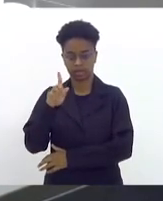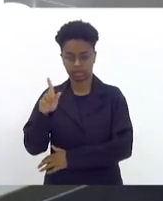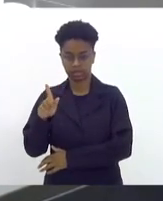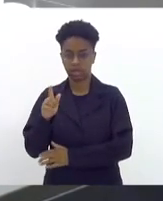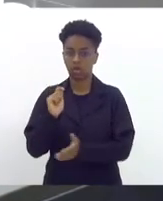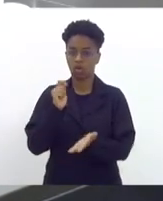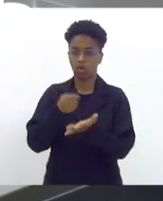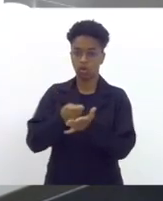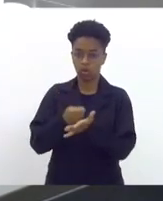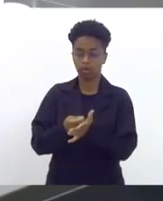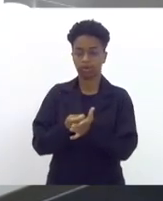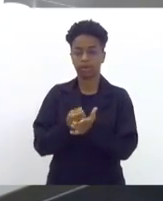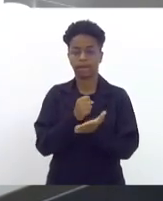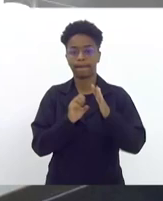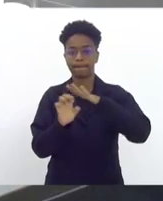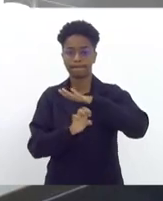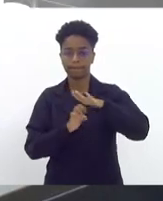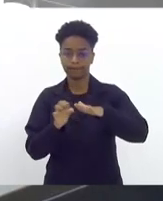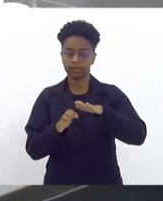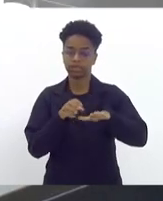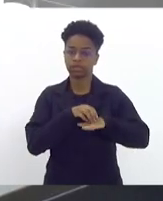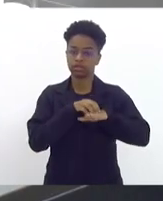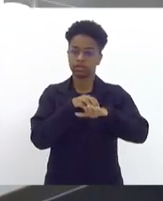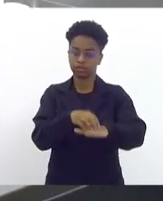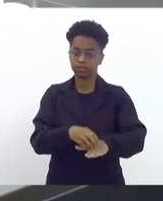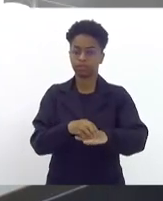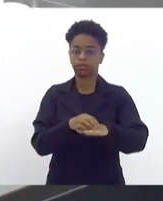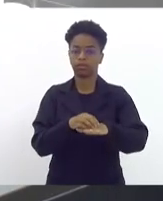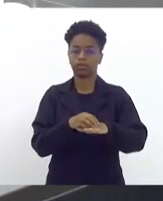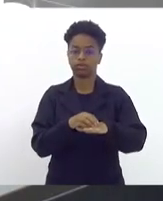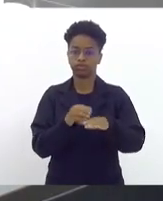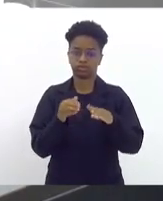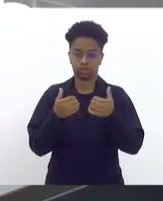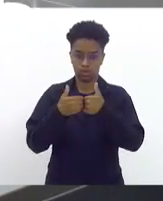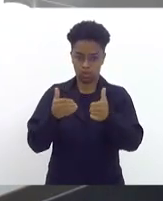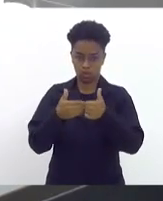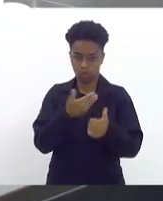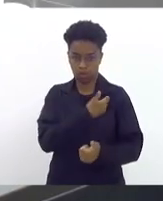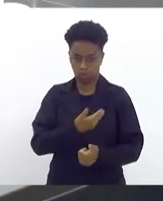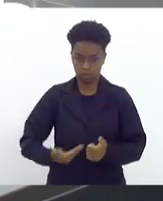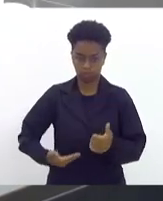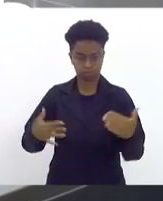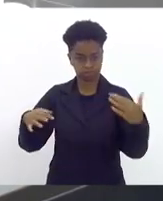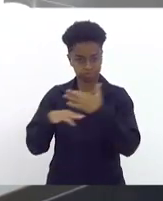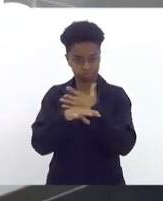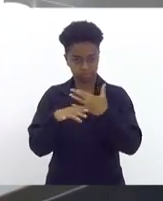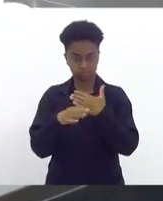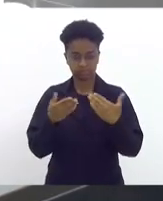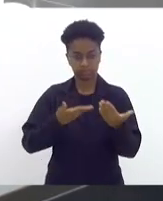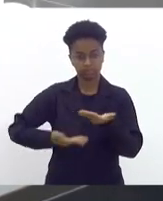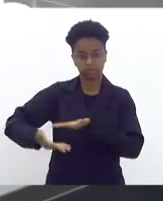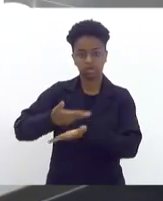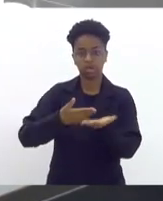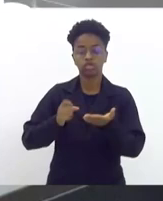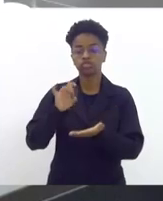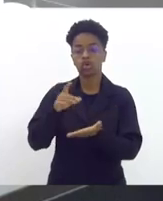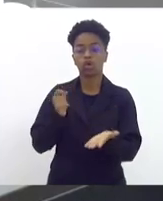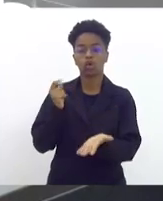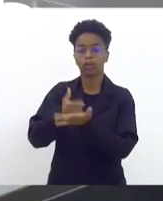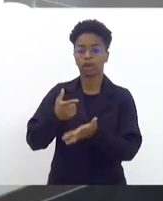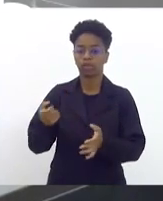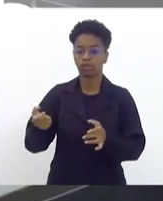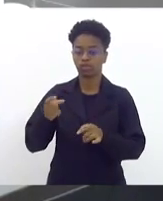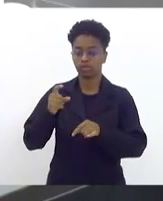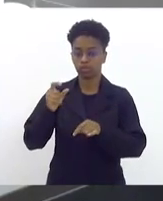coletivo de passageiros de ônibus intermunicipais a só adquirem novos veículos em sua Frota que